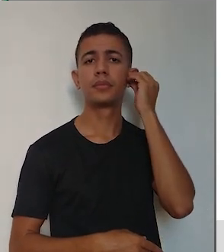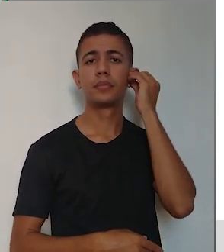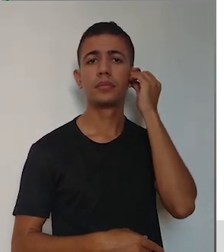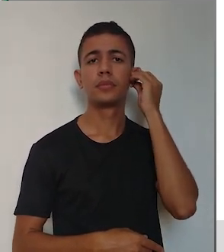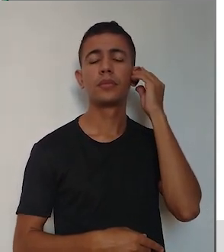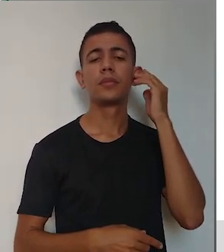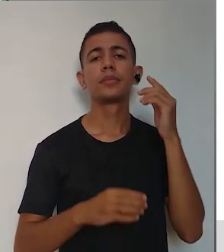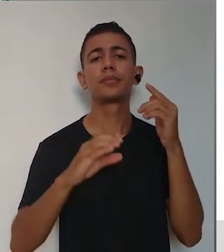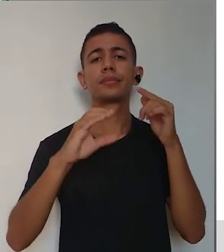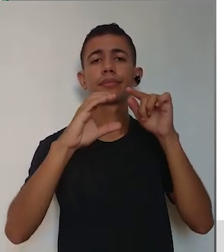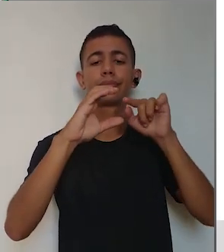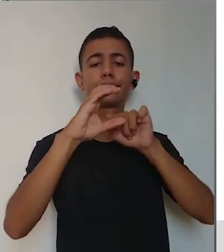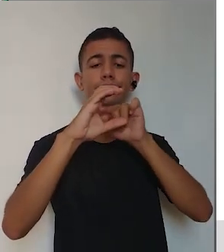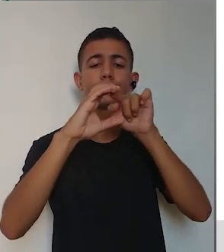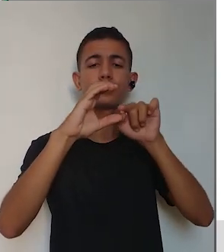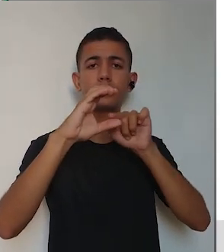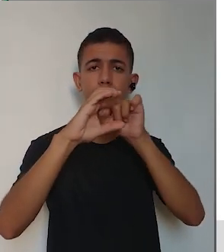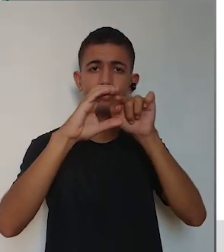E o complexo